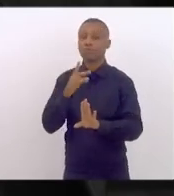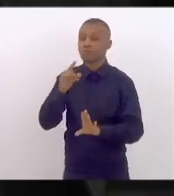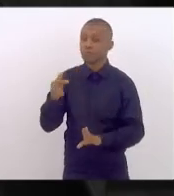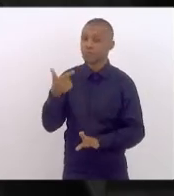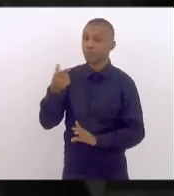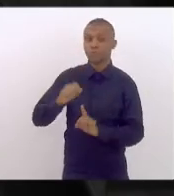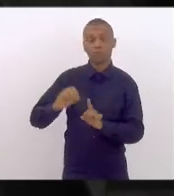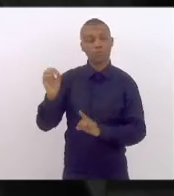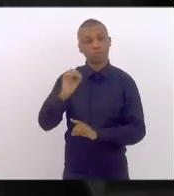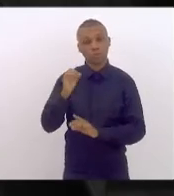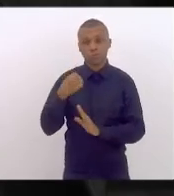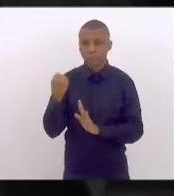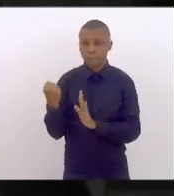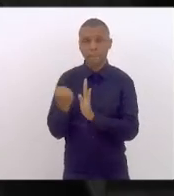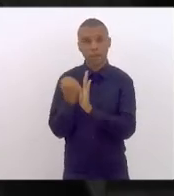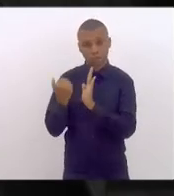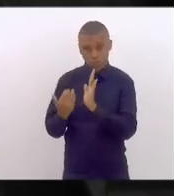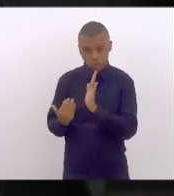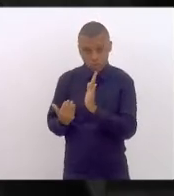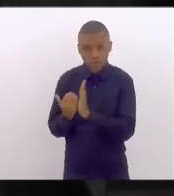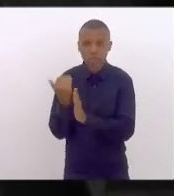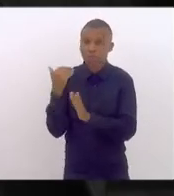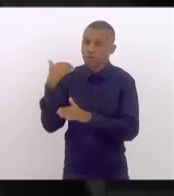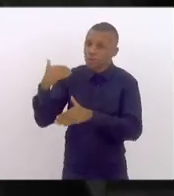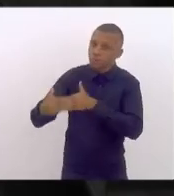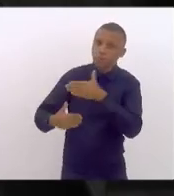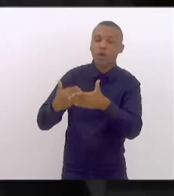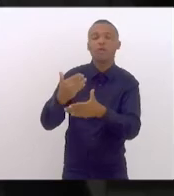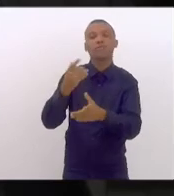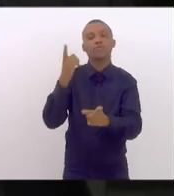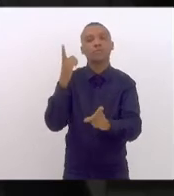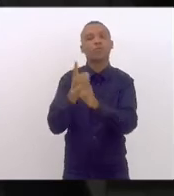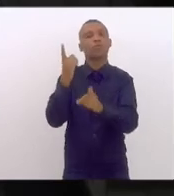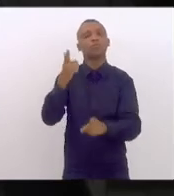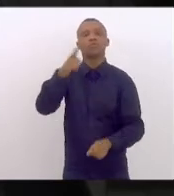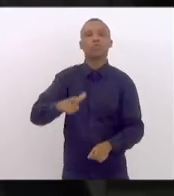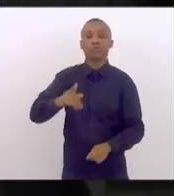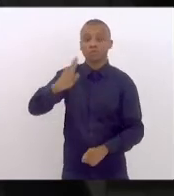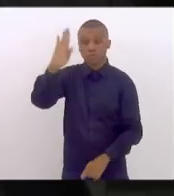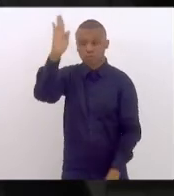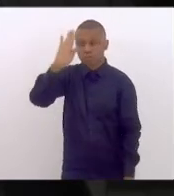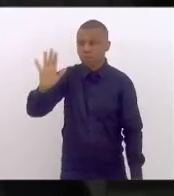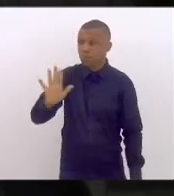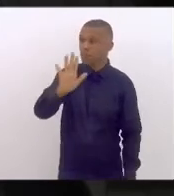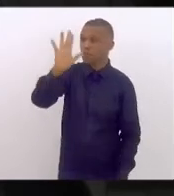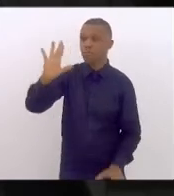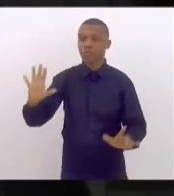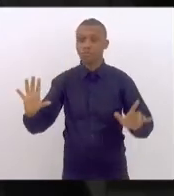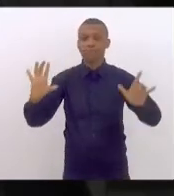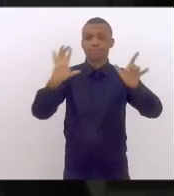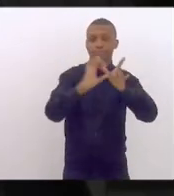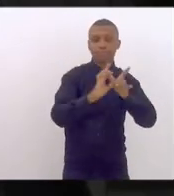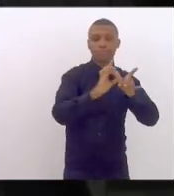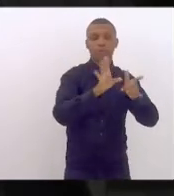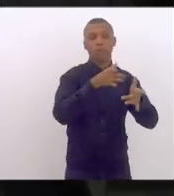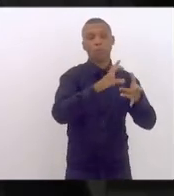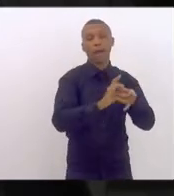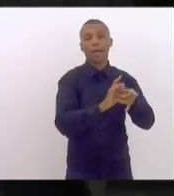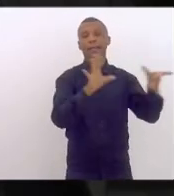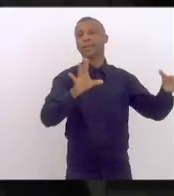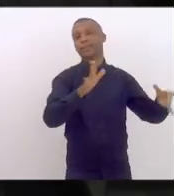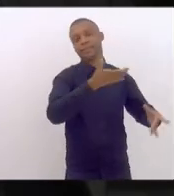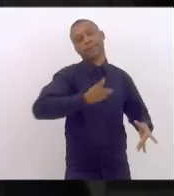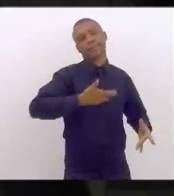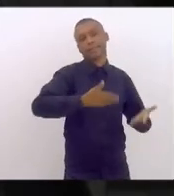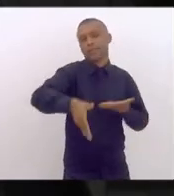2 de outubro demarque o início de um processo de reencontro do Brasil com o estado democrático direito e há muita